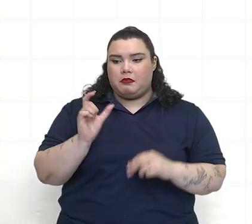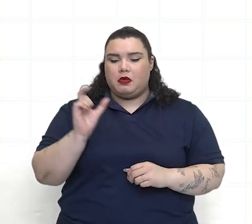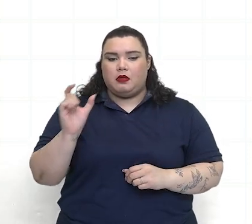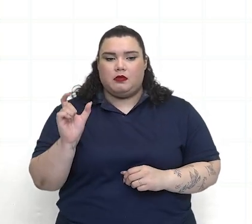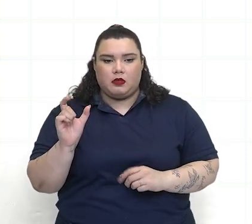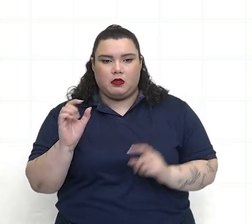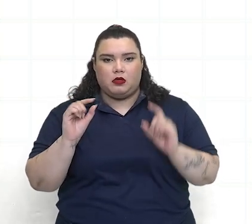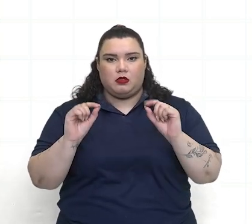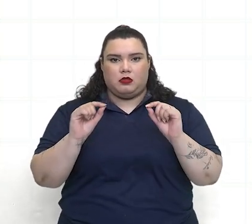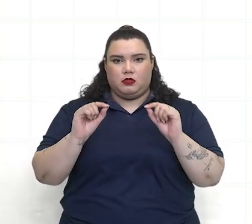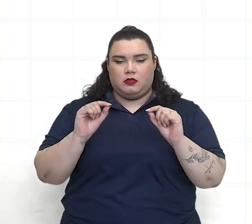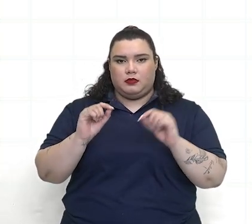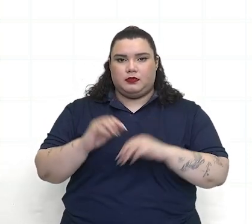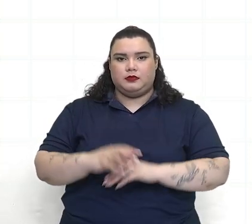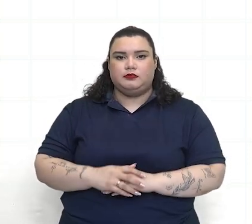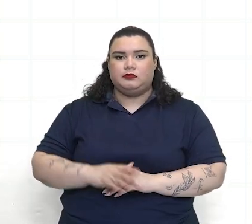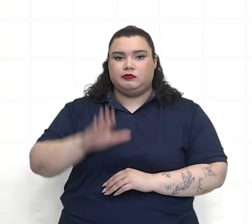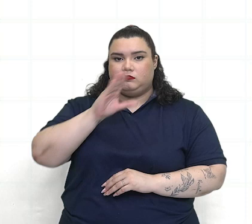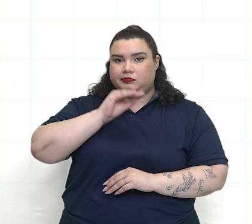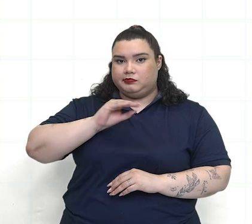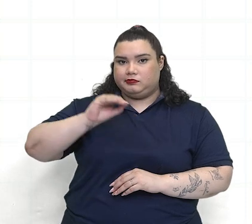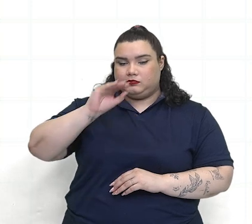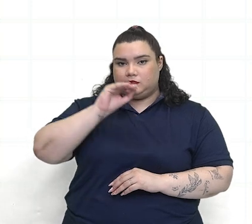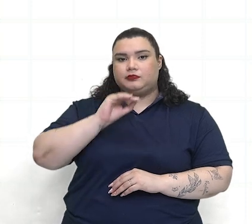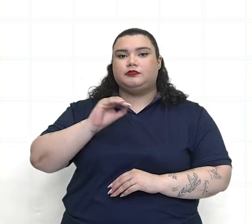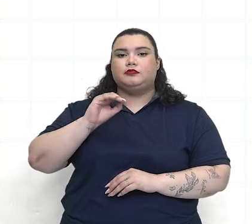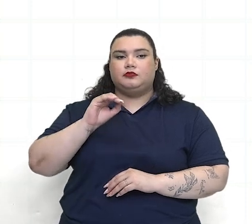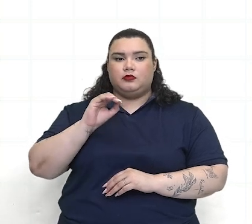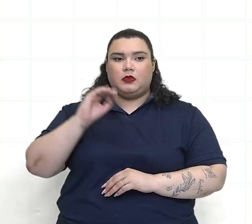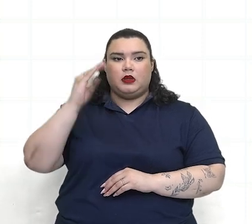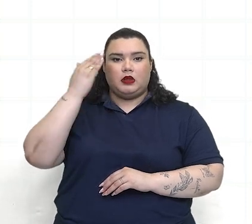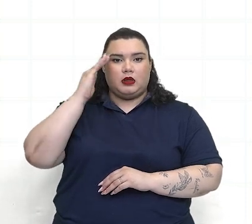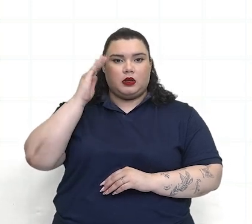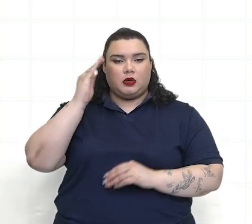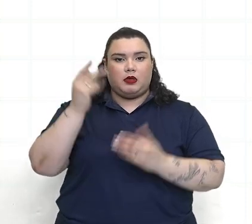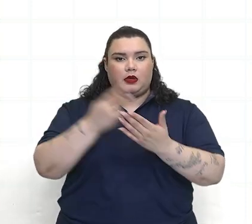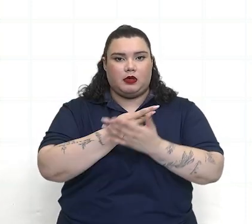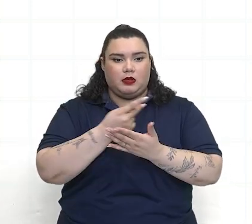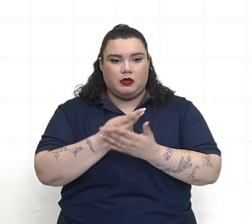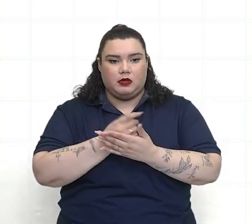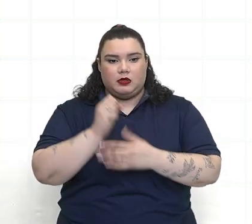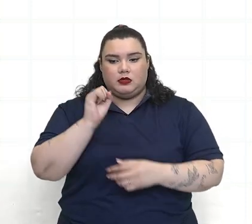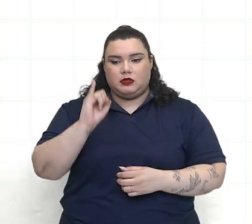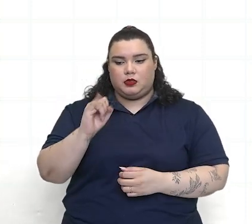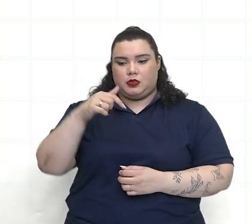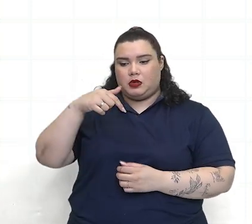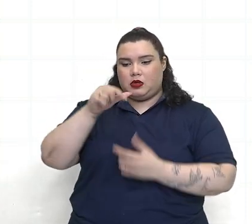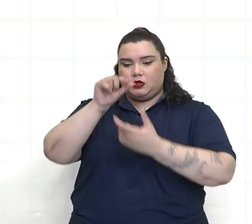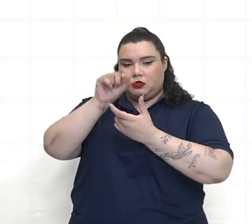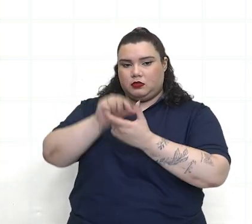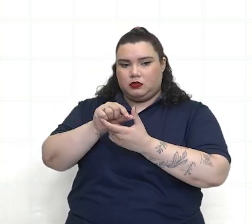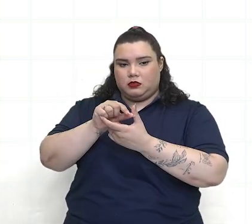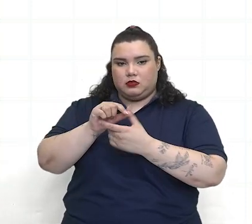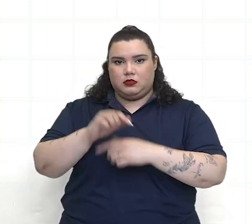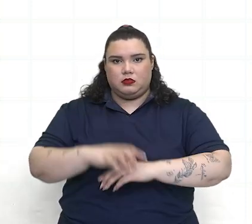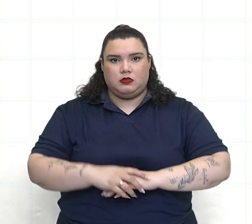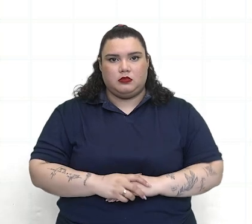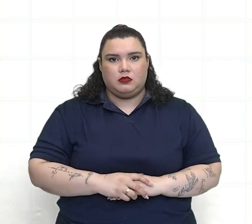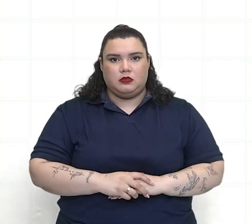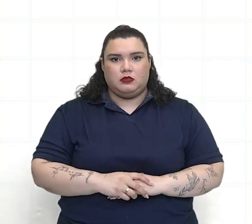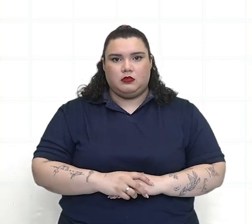pronúncia dessa palavra? Vou pronunciar aqui só para você entender como fica incorreto se eu deslocar a sílaba tônica.